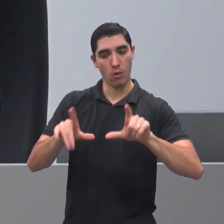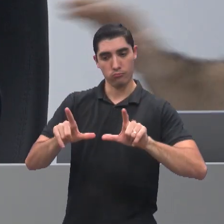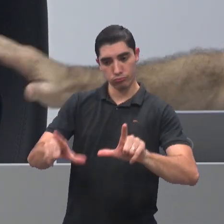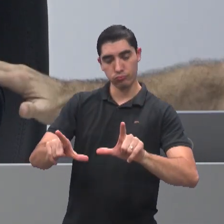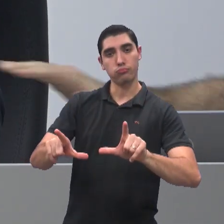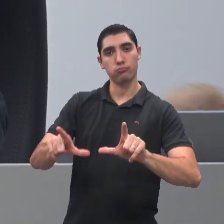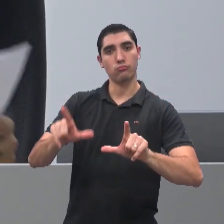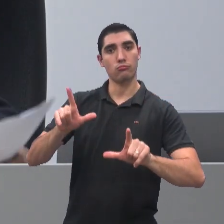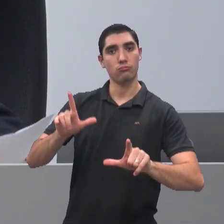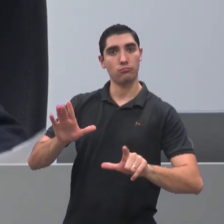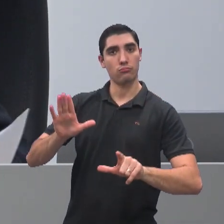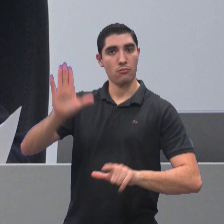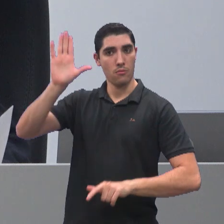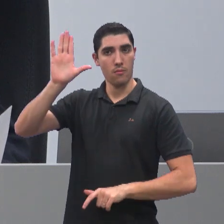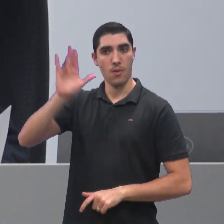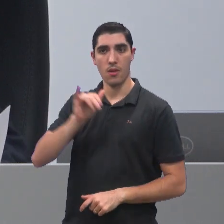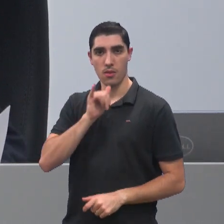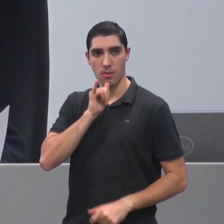simbólica.